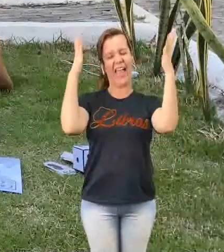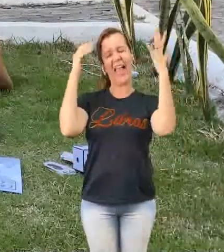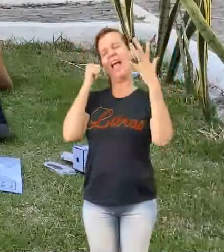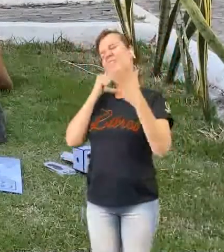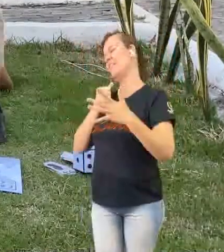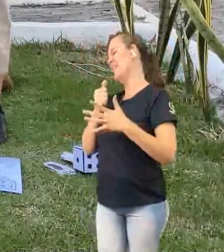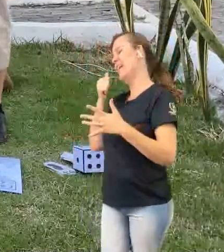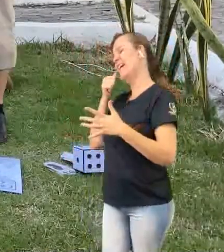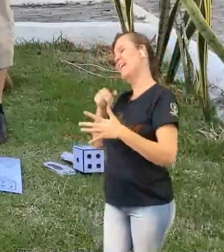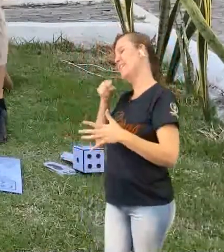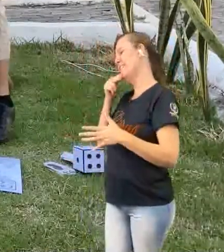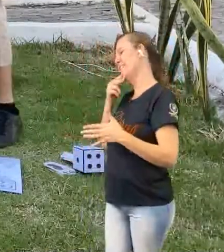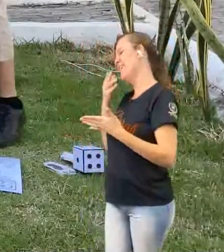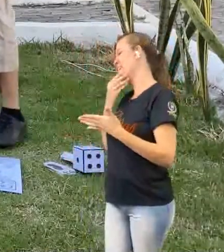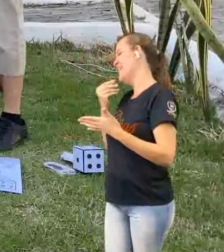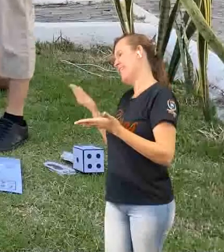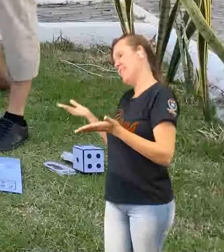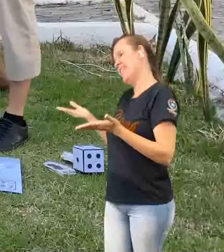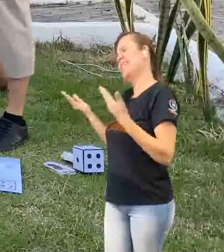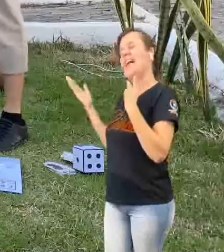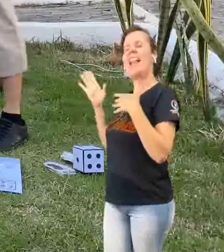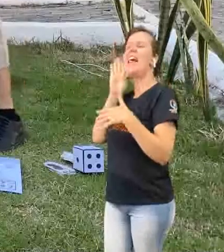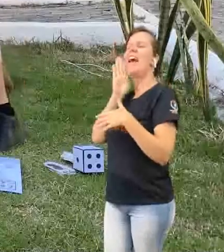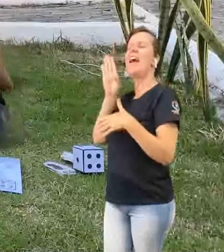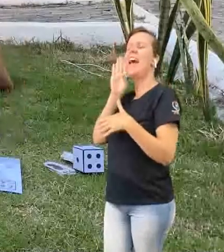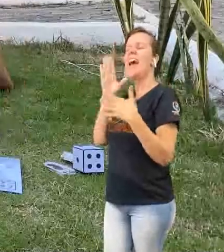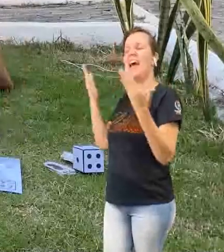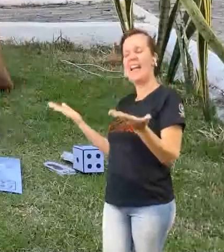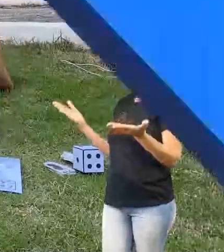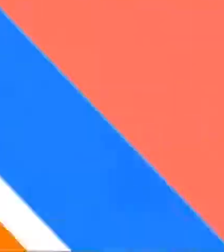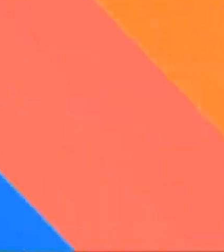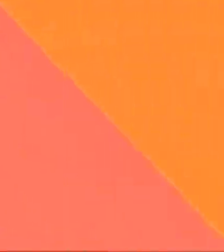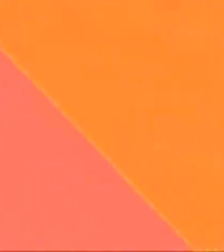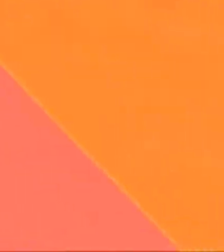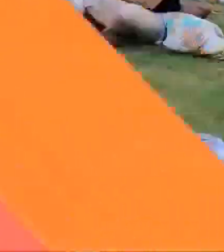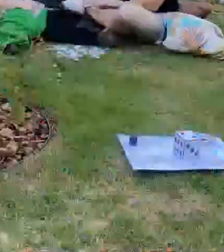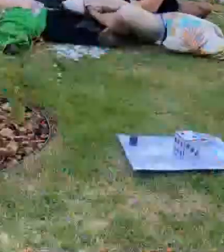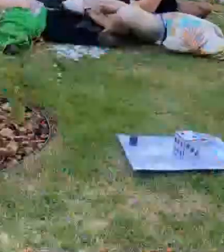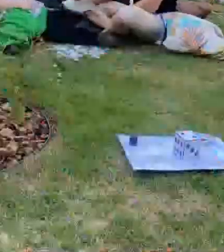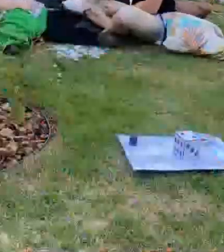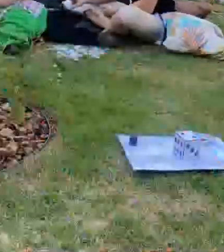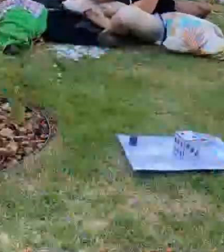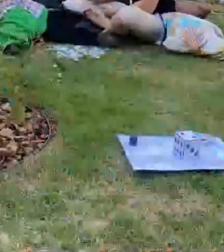ha, ha, ha, ha, ha. Aê! Realmente, é muito legal. Muito legal.